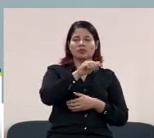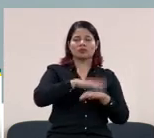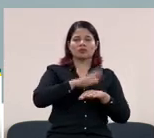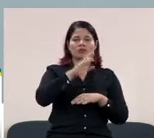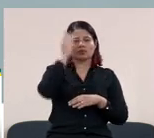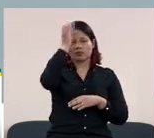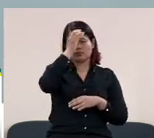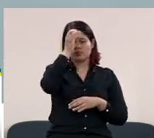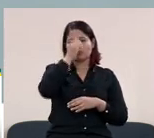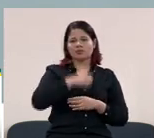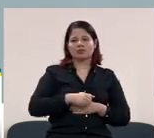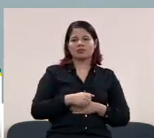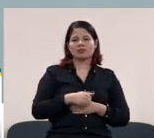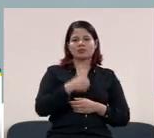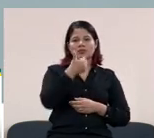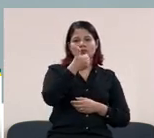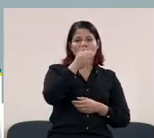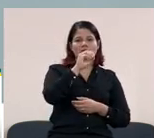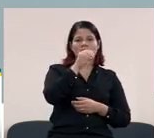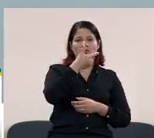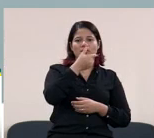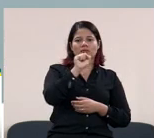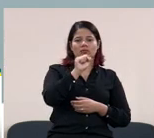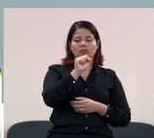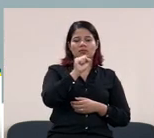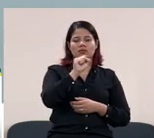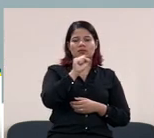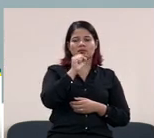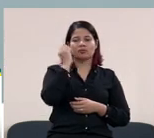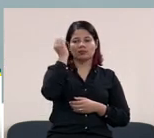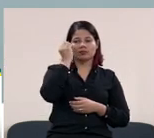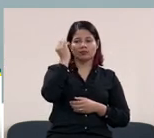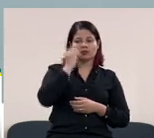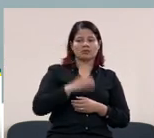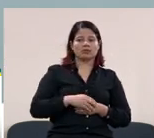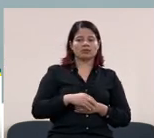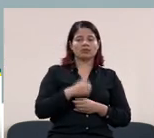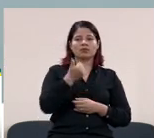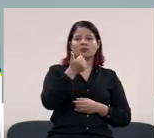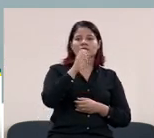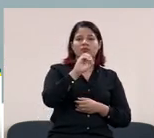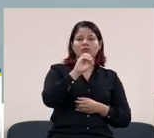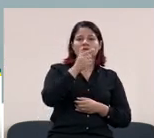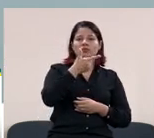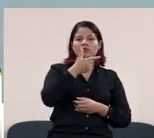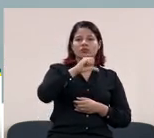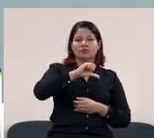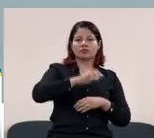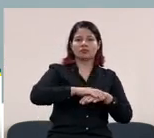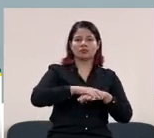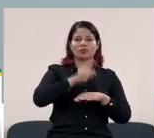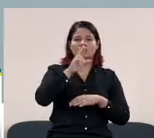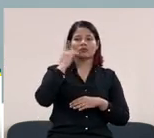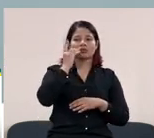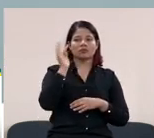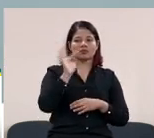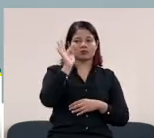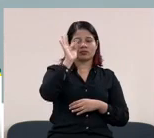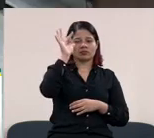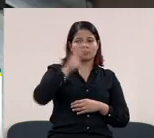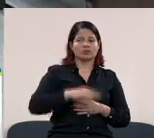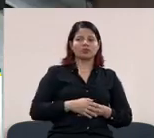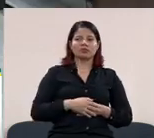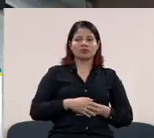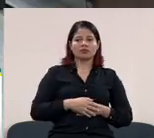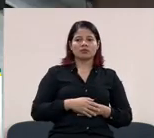Requerimento 1028, de autoria do deputado Oliveira Santos. Requerimento 1029, de autoria do deputado Doutor Furlan. Feita a leitura dos requerimentos em bloco, senhor presidente.